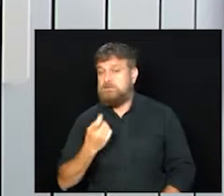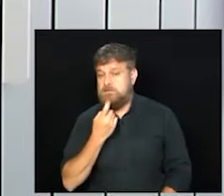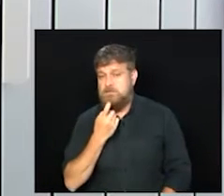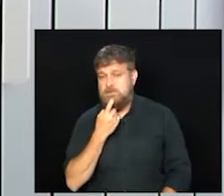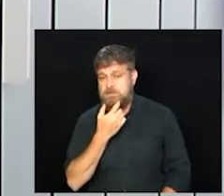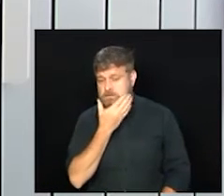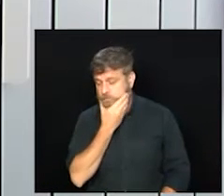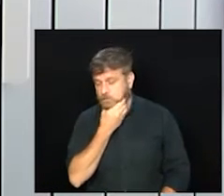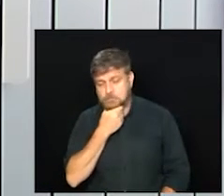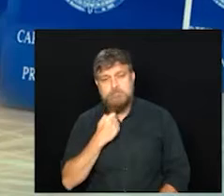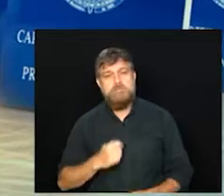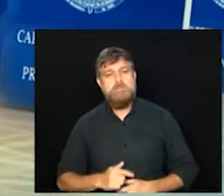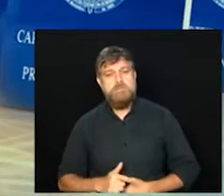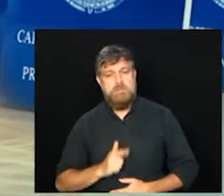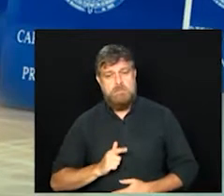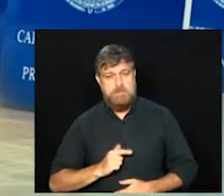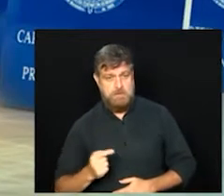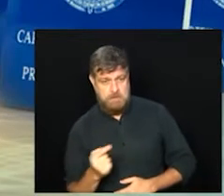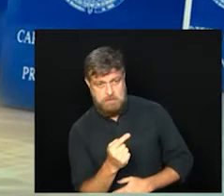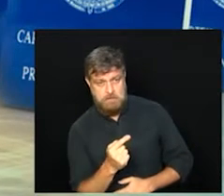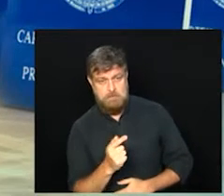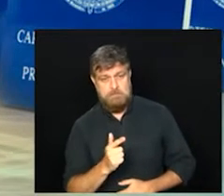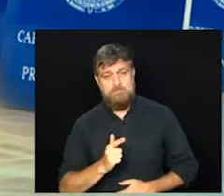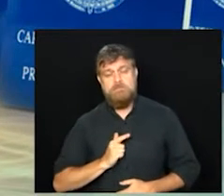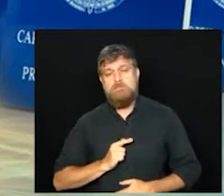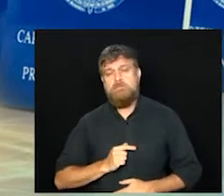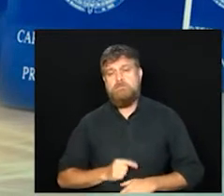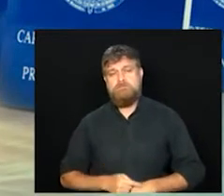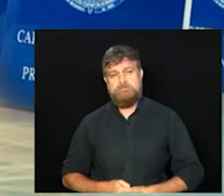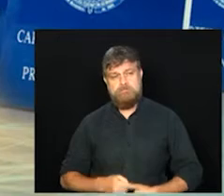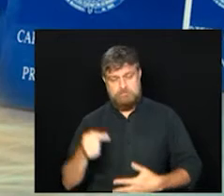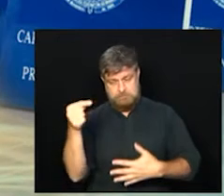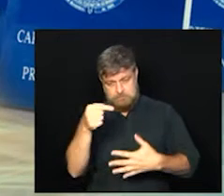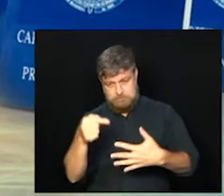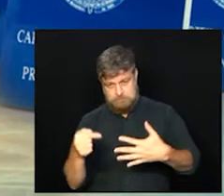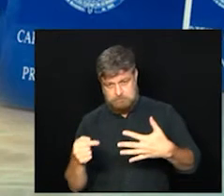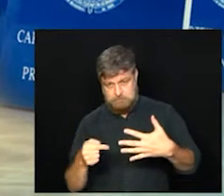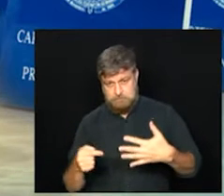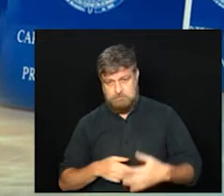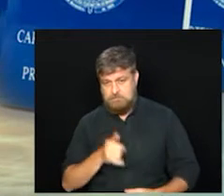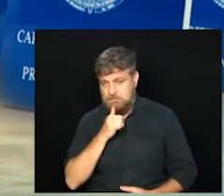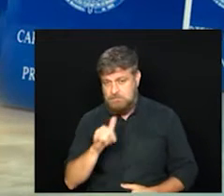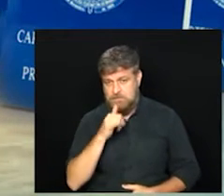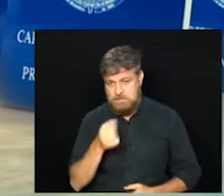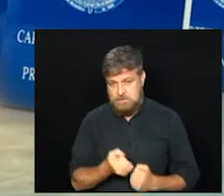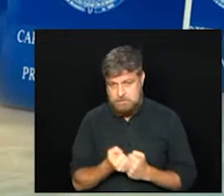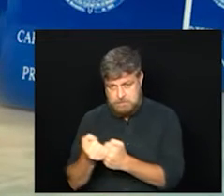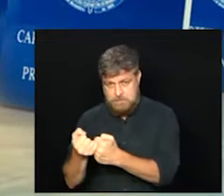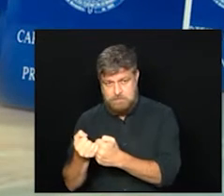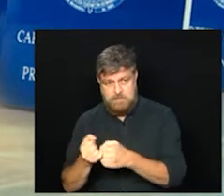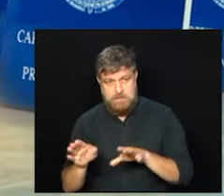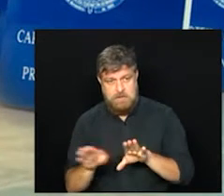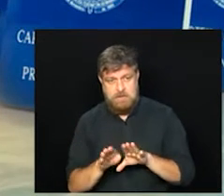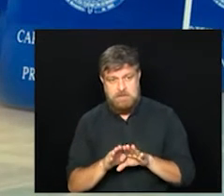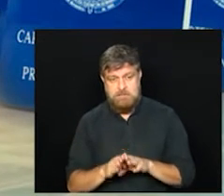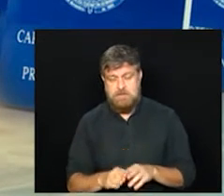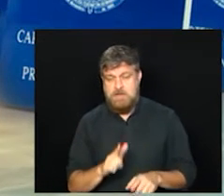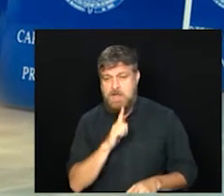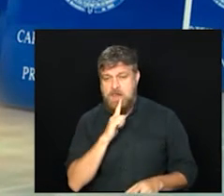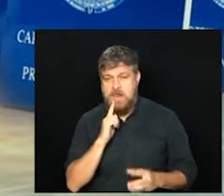Campinas. Campinas tem vagas para ajudante de eletricista, atendente de